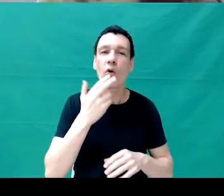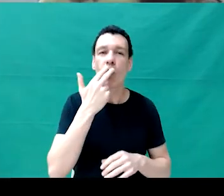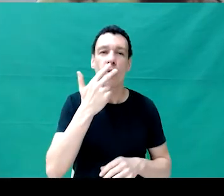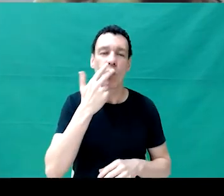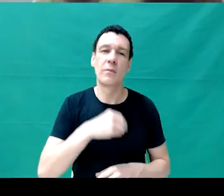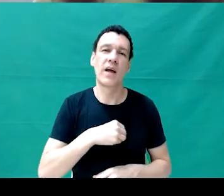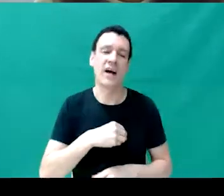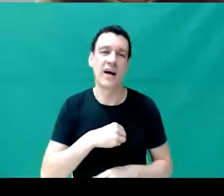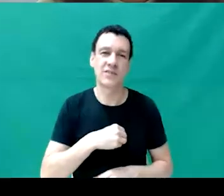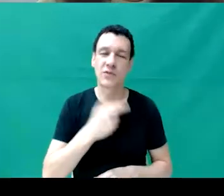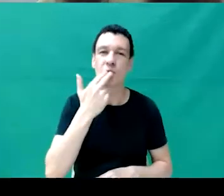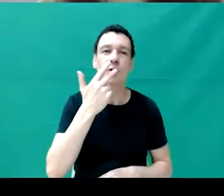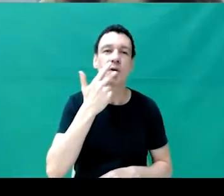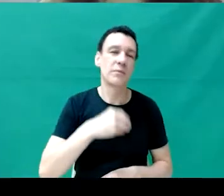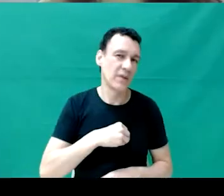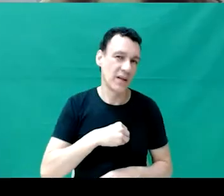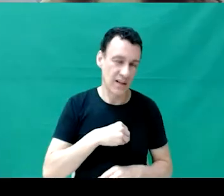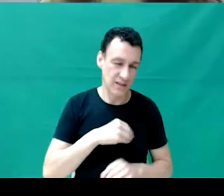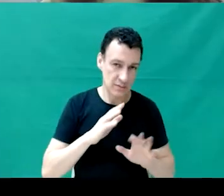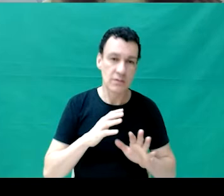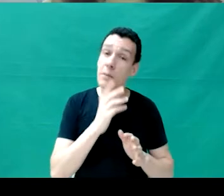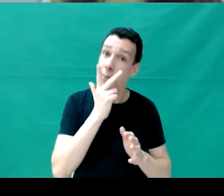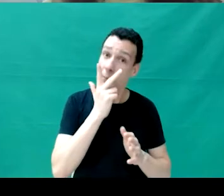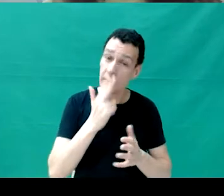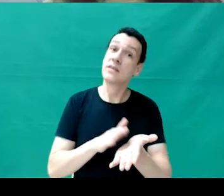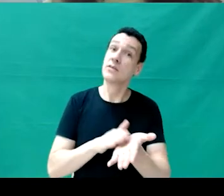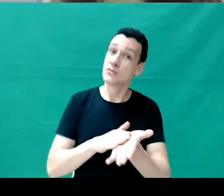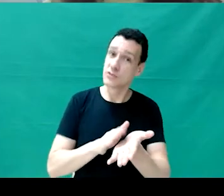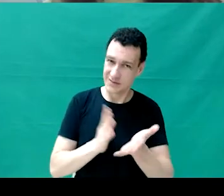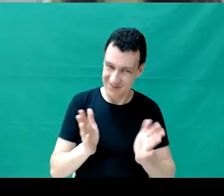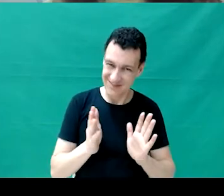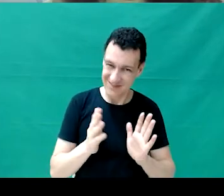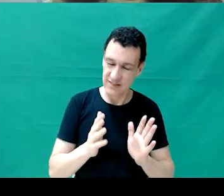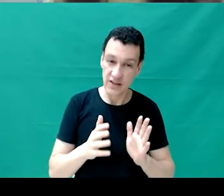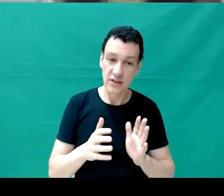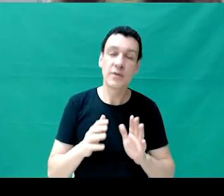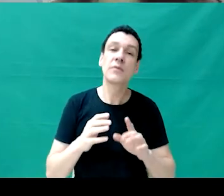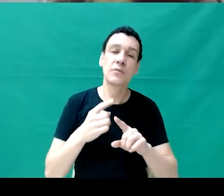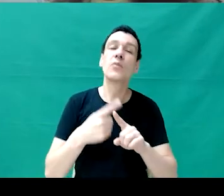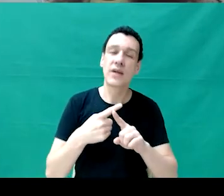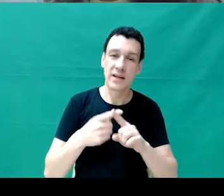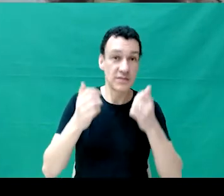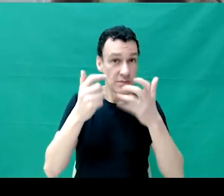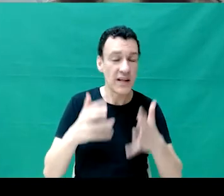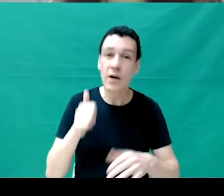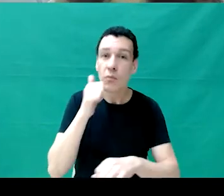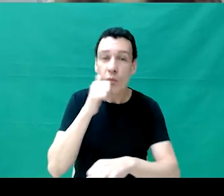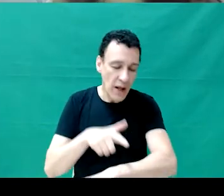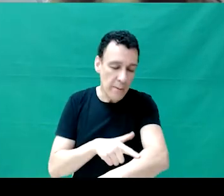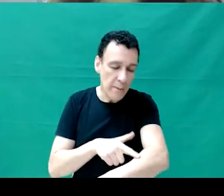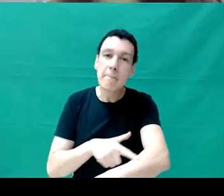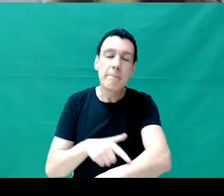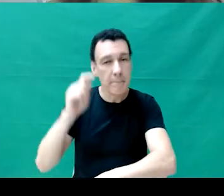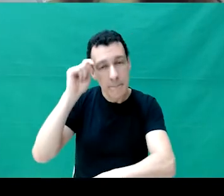Essa expressão ela é usada como um elogio para descrever a beleza da cor da pele negra, da cor